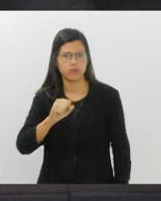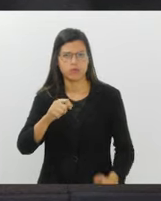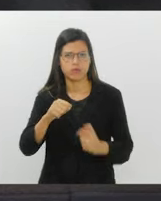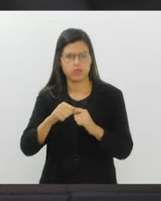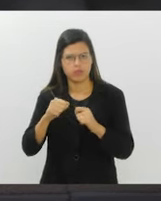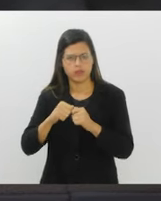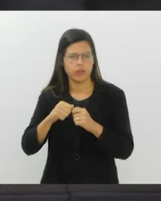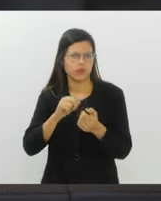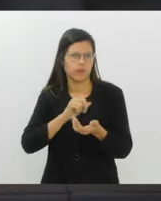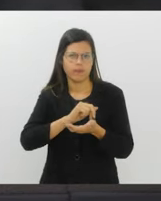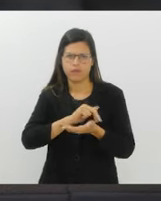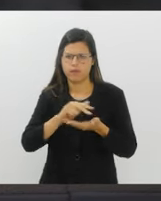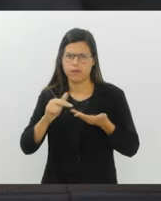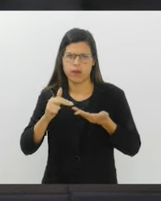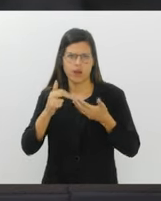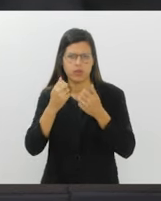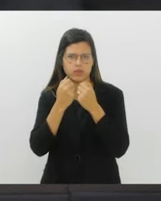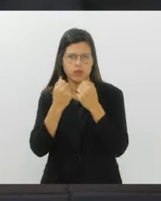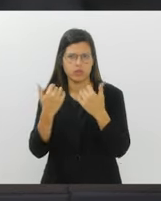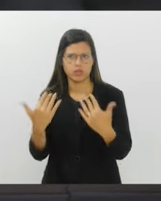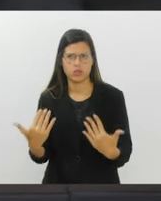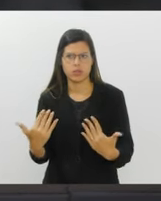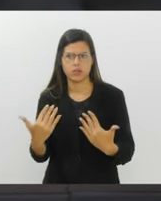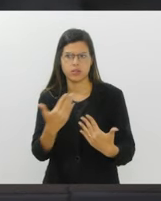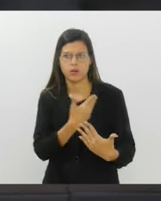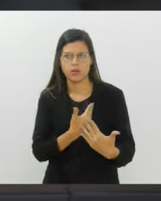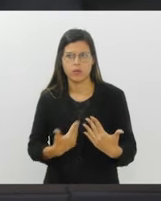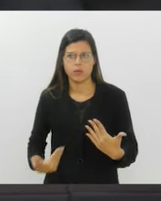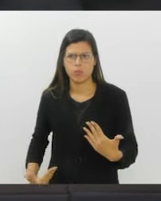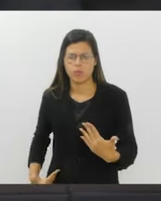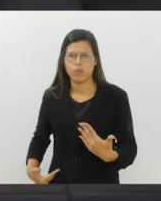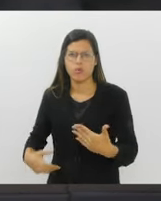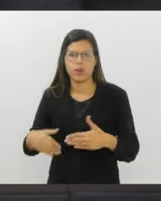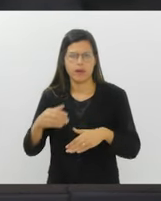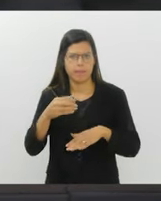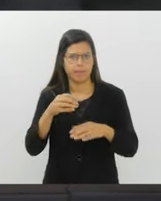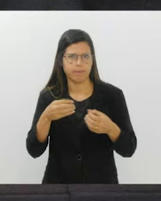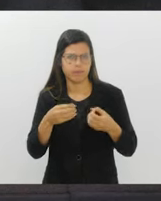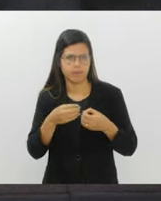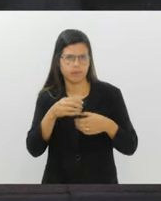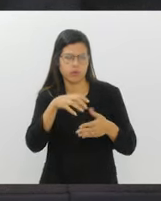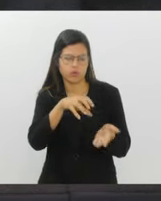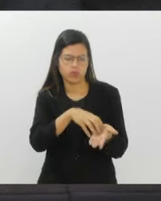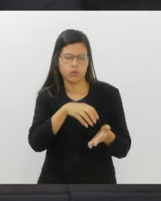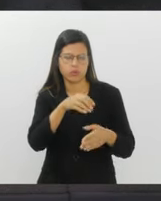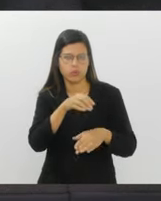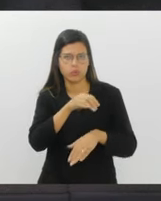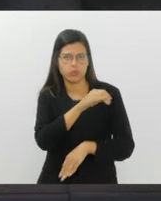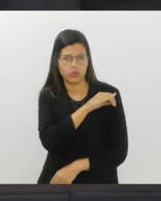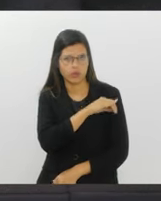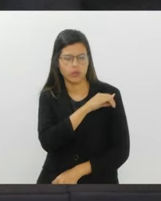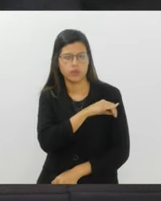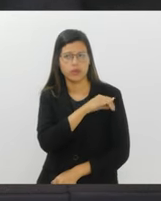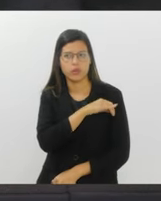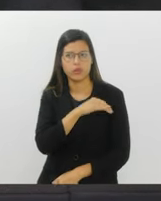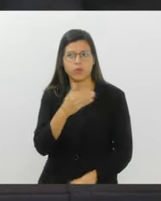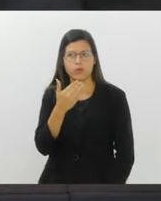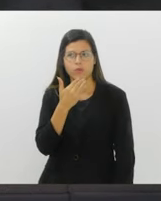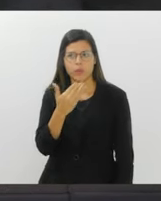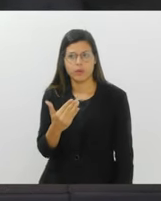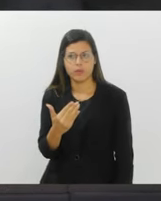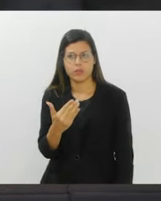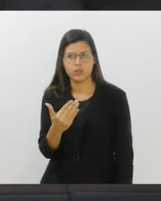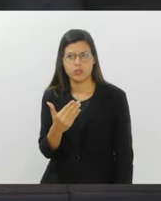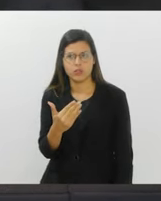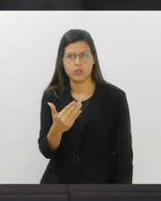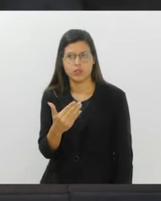sucessivas audiências públicas ao longo da região metropolitana sobre tema, e vou pedir, com espírito de